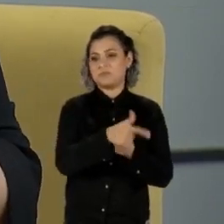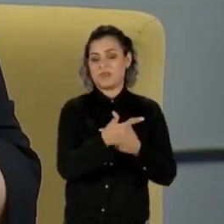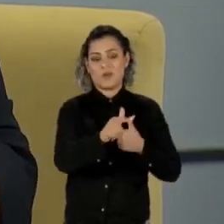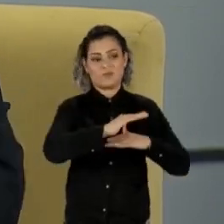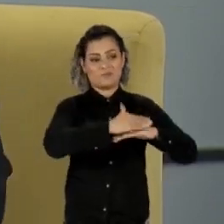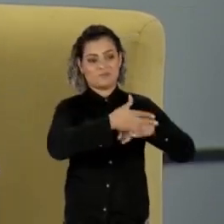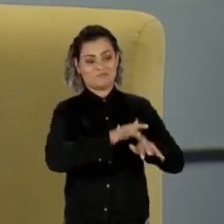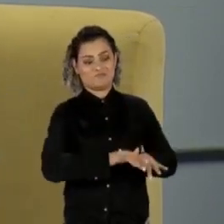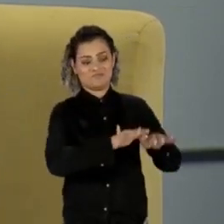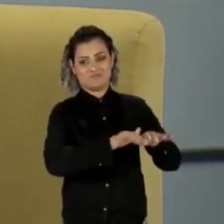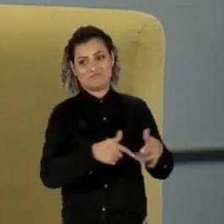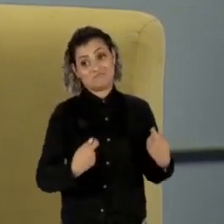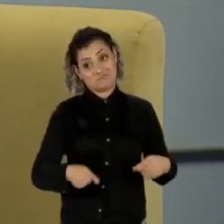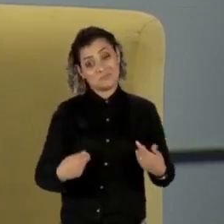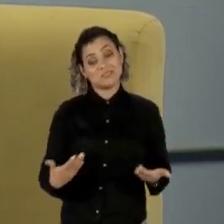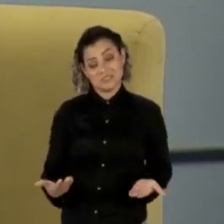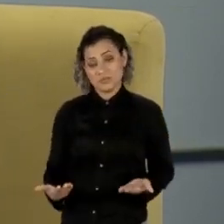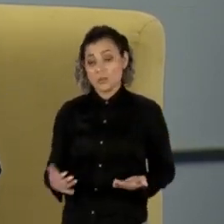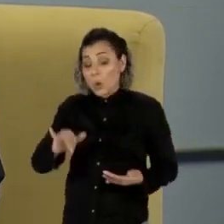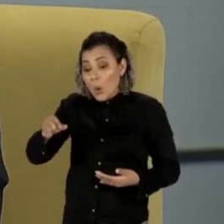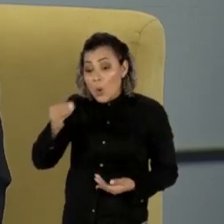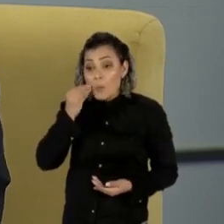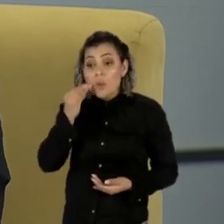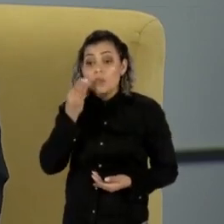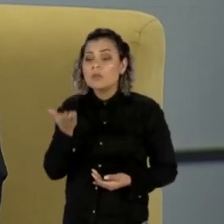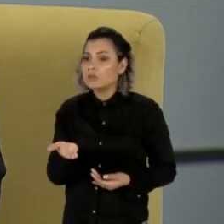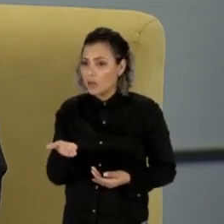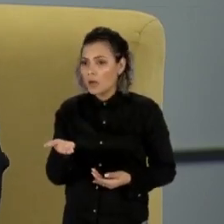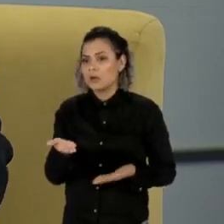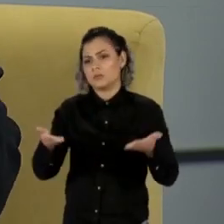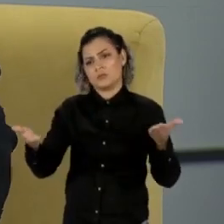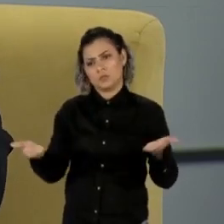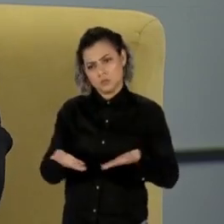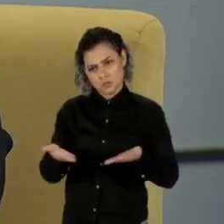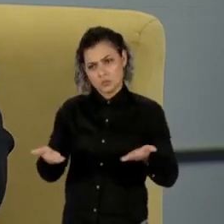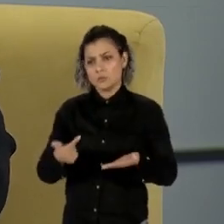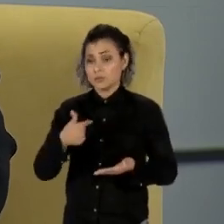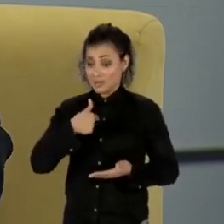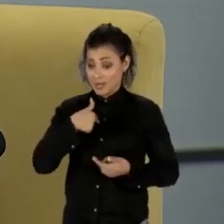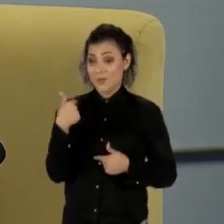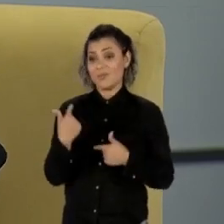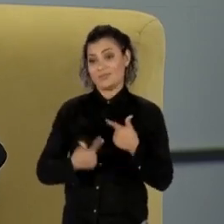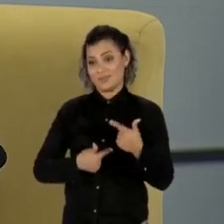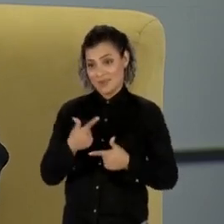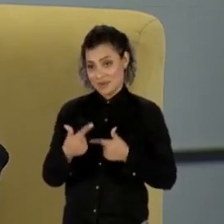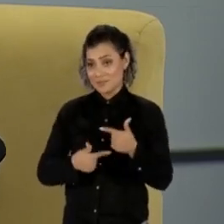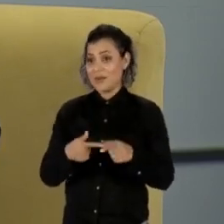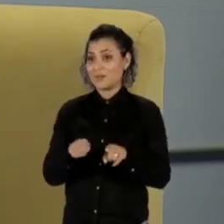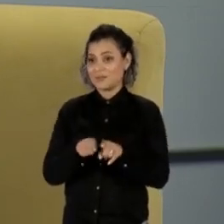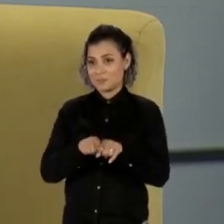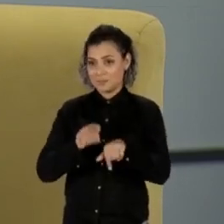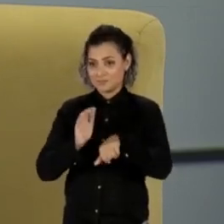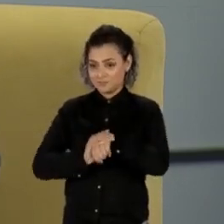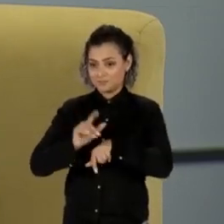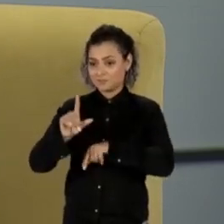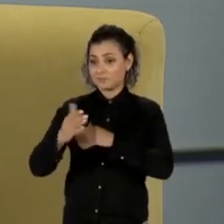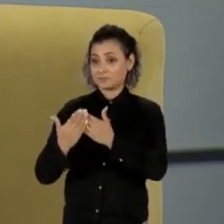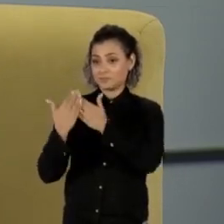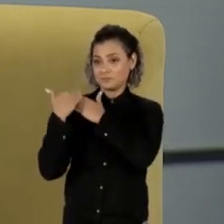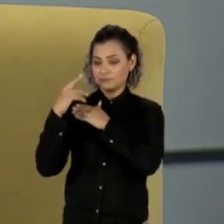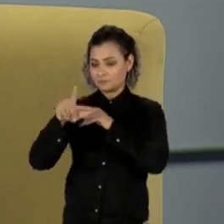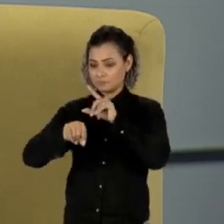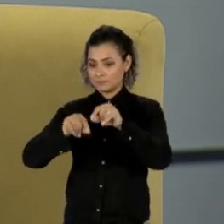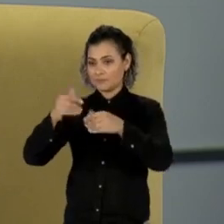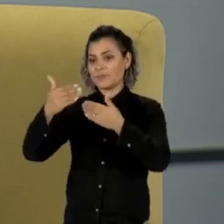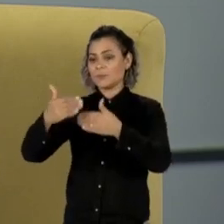isso é as oportunidades e nós eu trabalho em seleção com uma